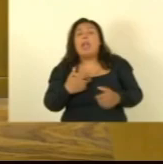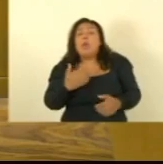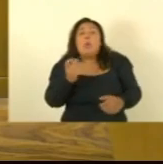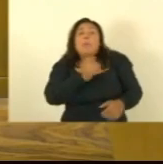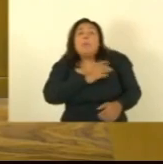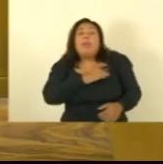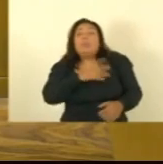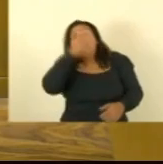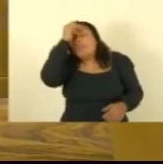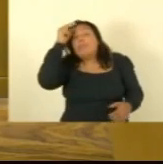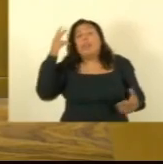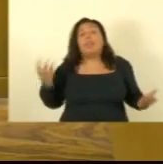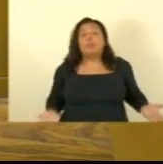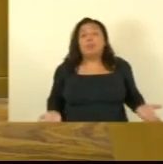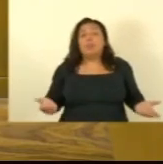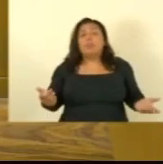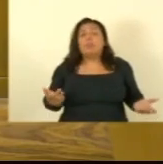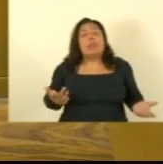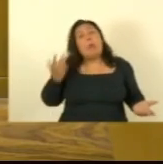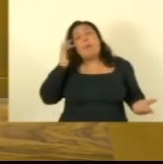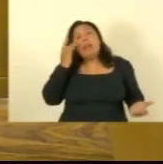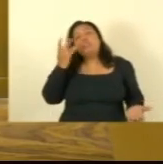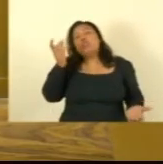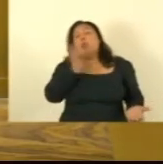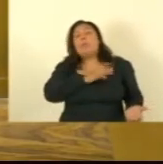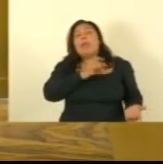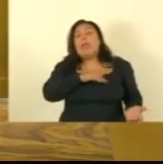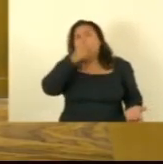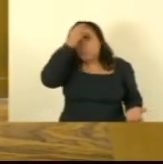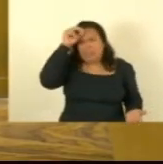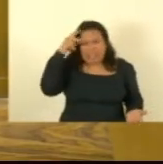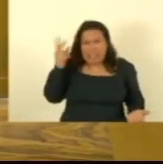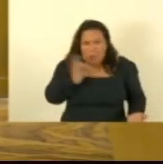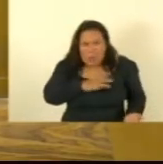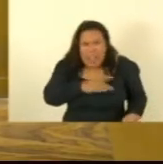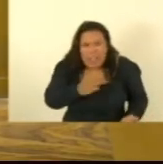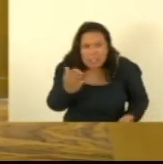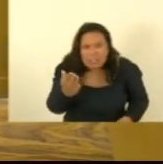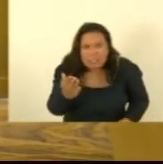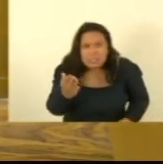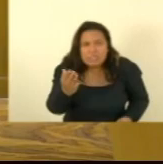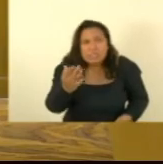prefeito. Tá, deve estar com medo do prefeito. Você tá com medo, Dorgival?